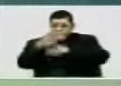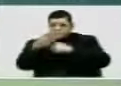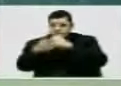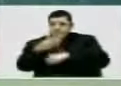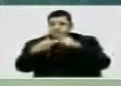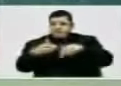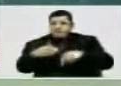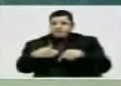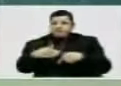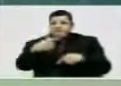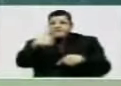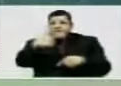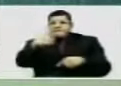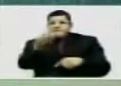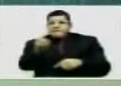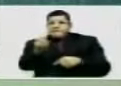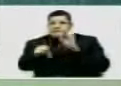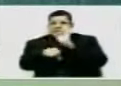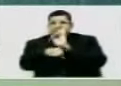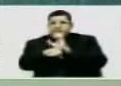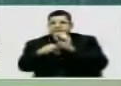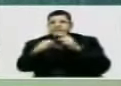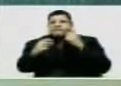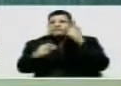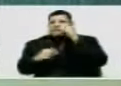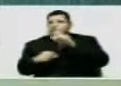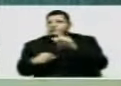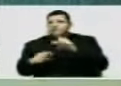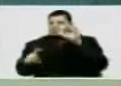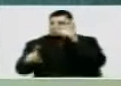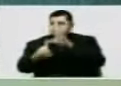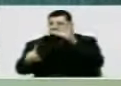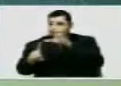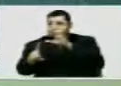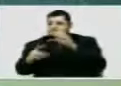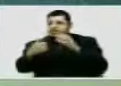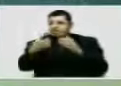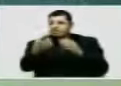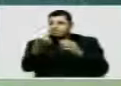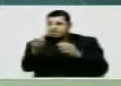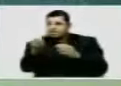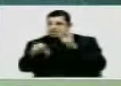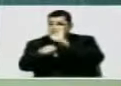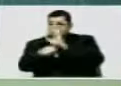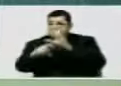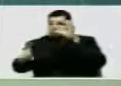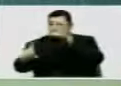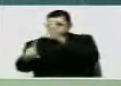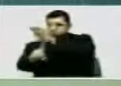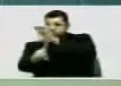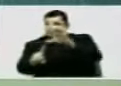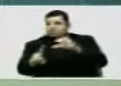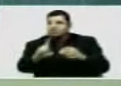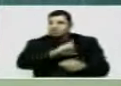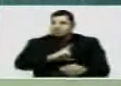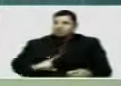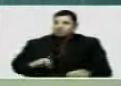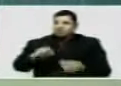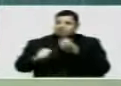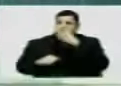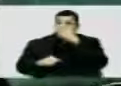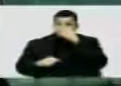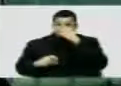luta é que sejam 26 estados contra nós. E nós precisamos estar unidos para reagir a isso. Deputado Luiz Castro.